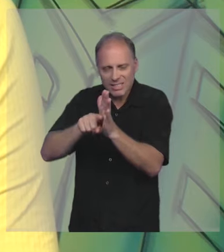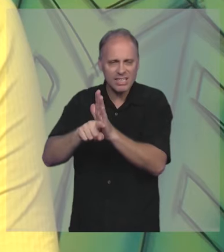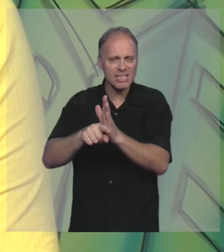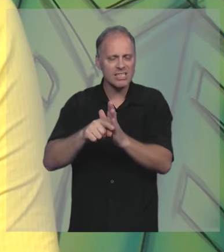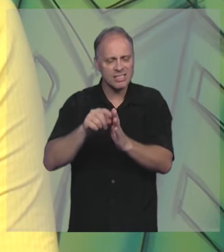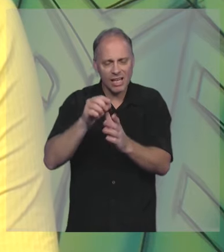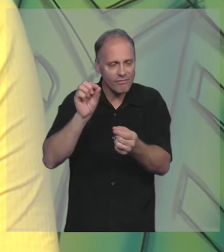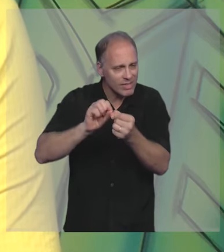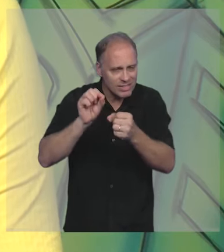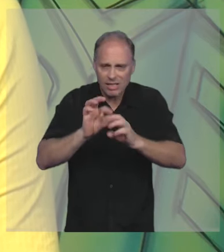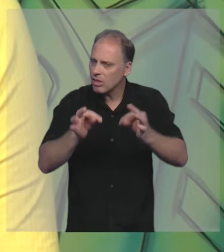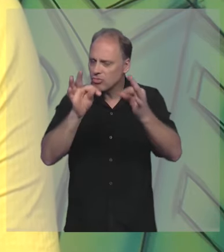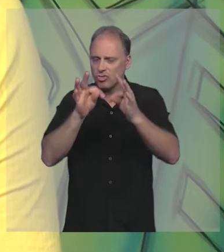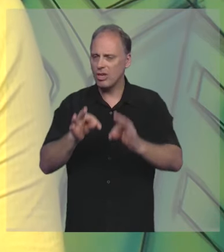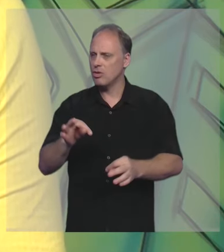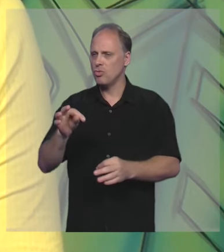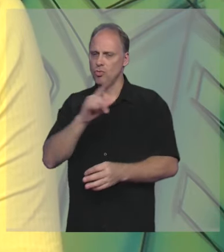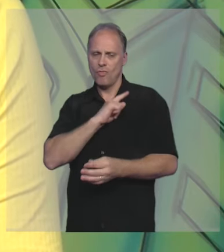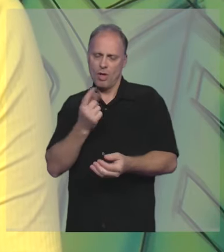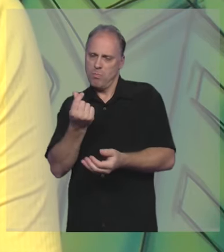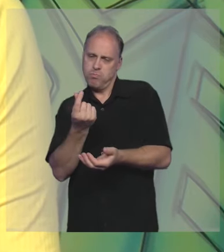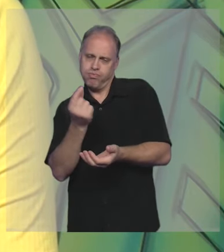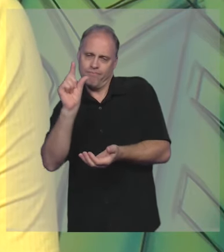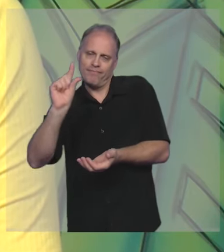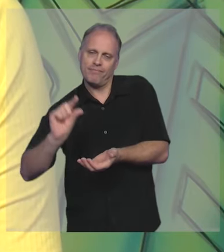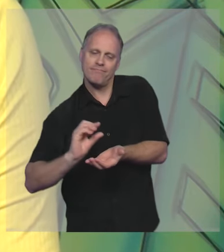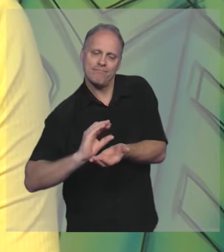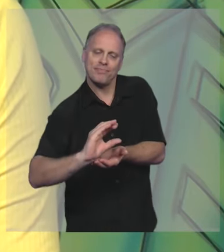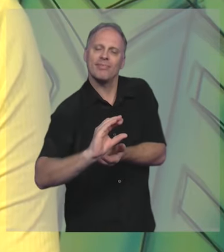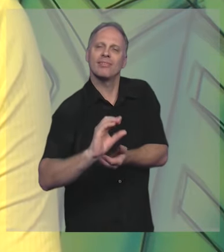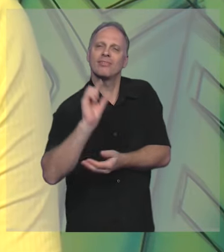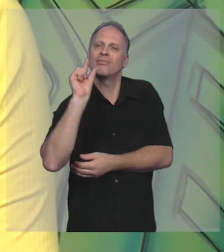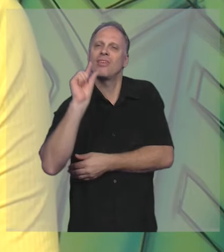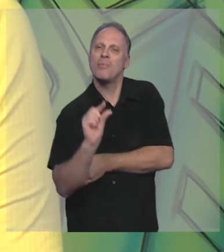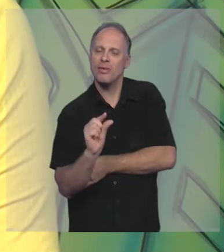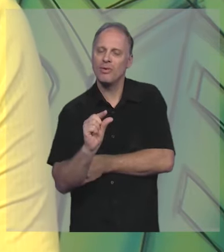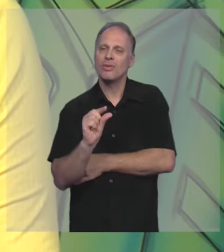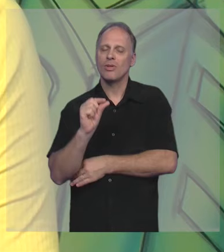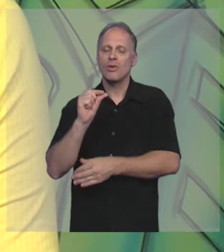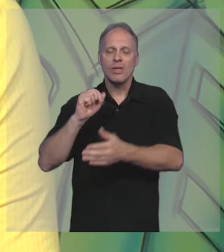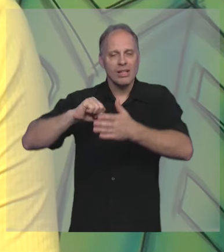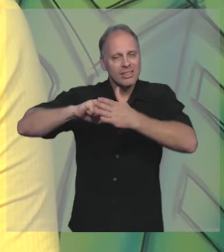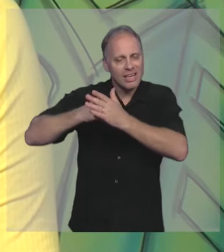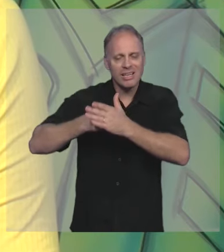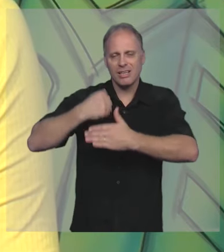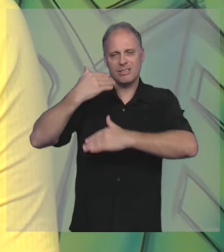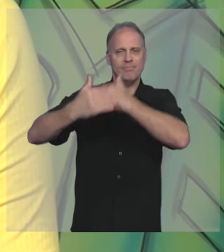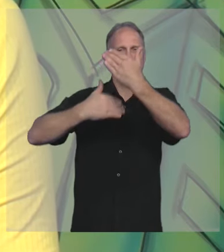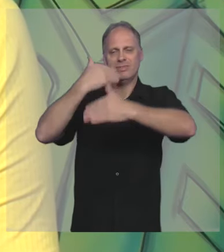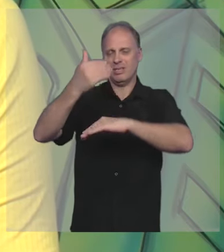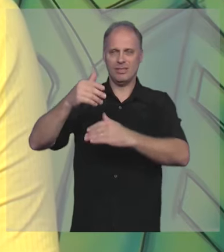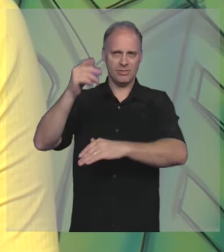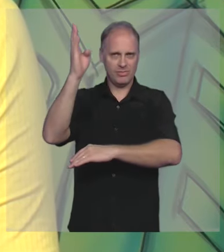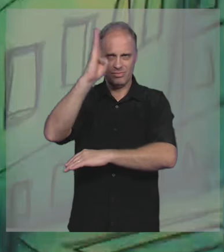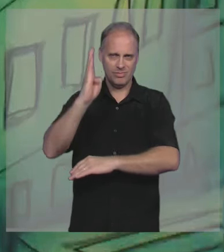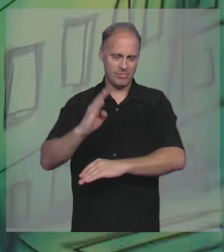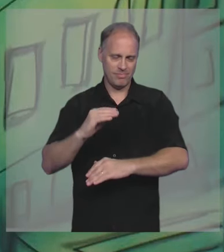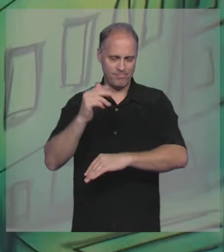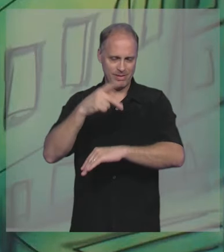pesquisa, à inovação, e isso trava muito todo o processo de industrialização de um país.